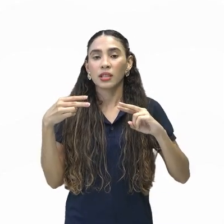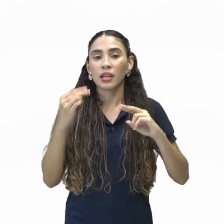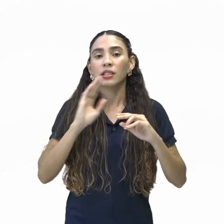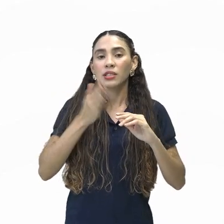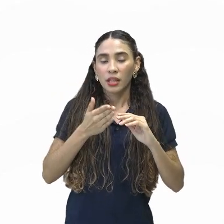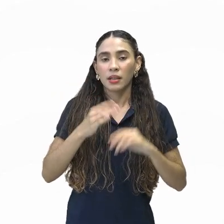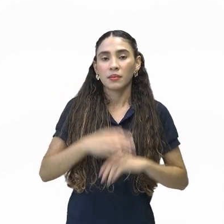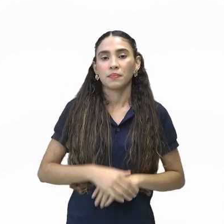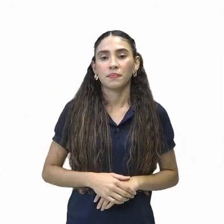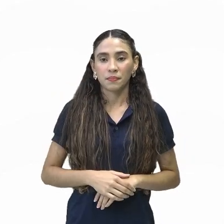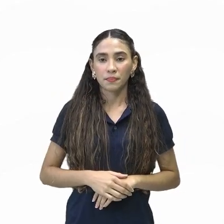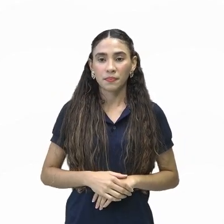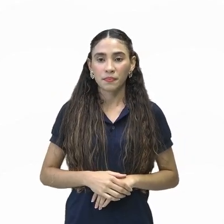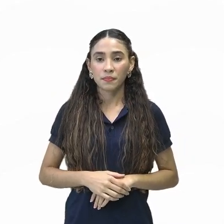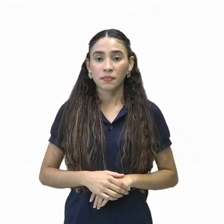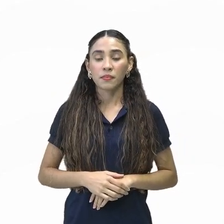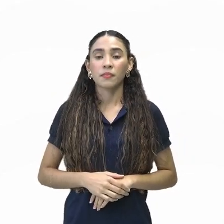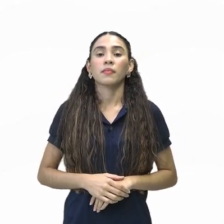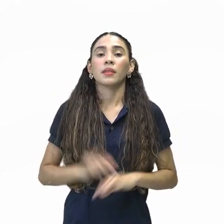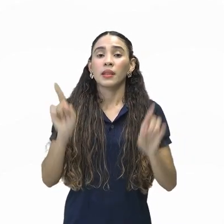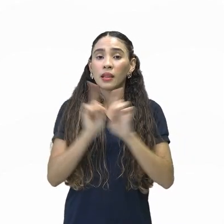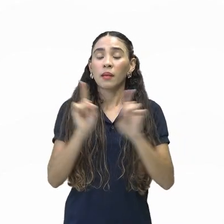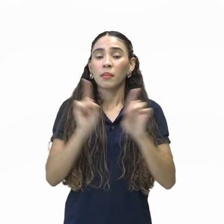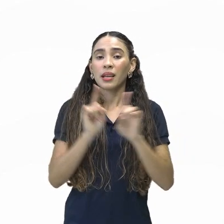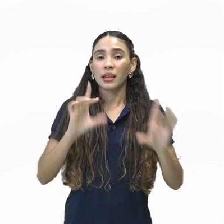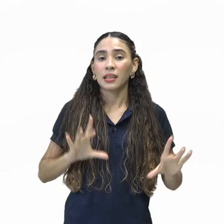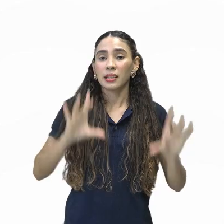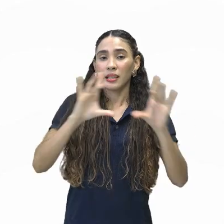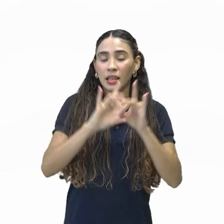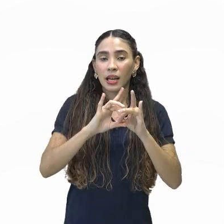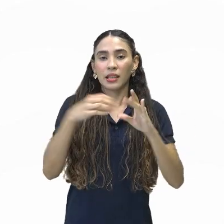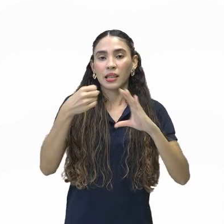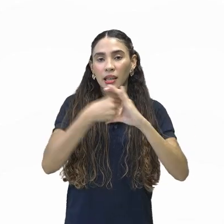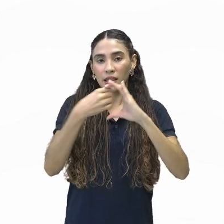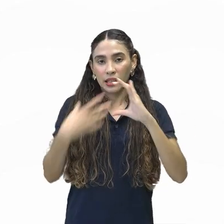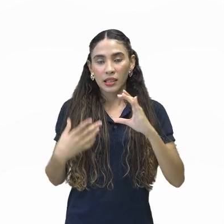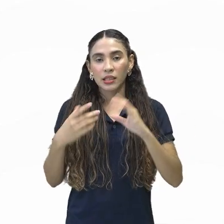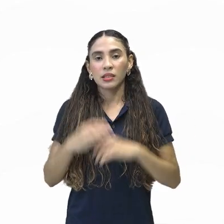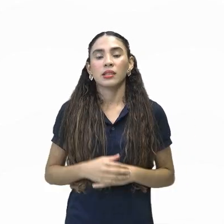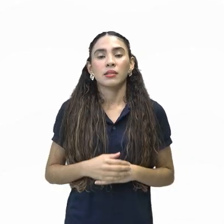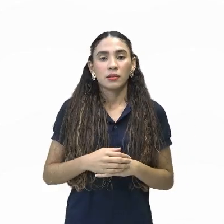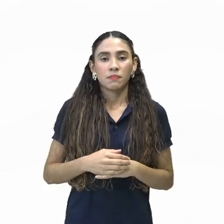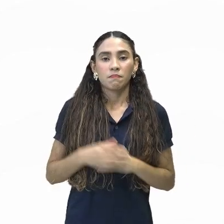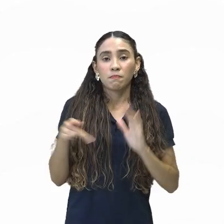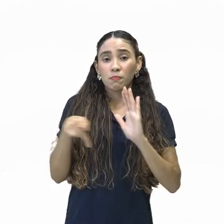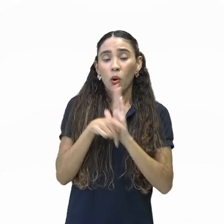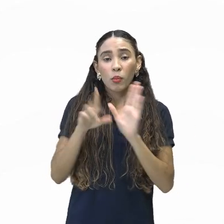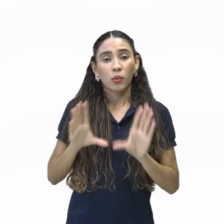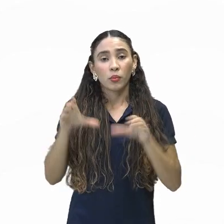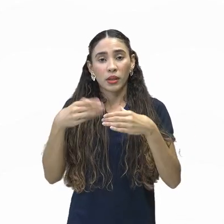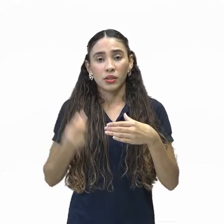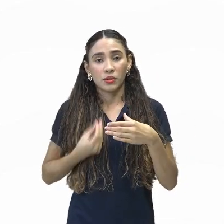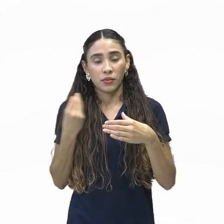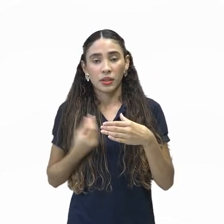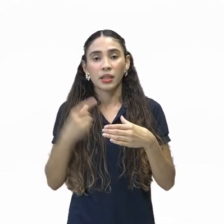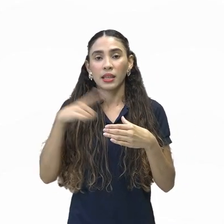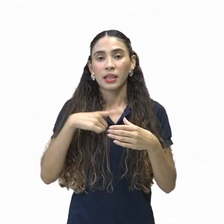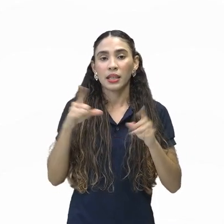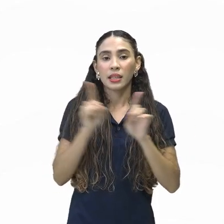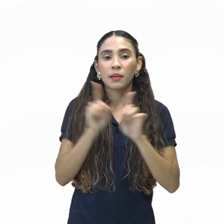pré-estabelecido. Ainda ligado a estas características comuns aos seres vivos, nós temos